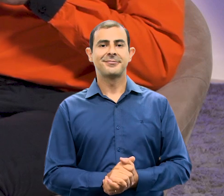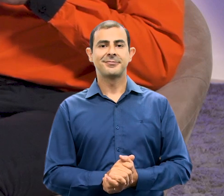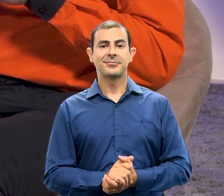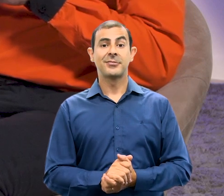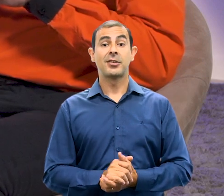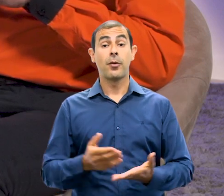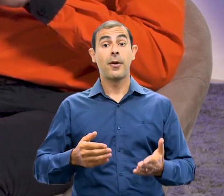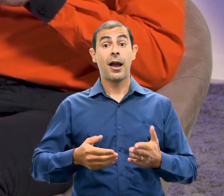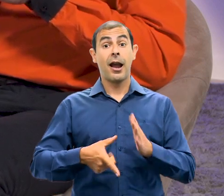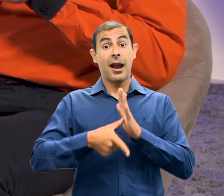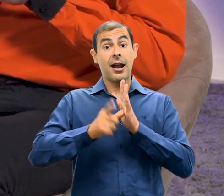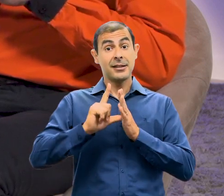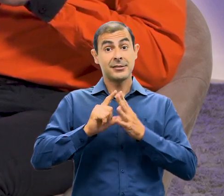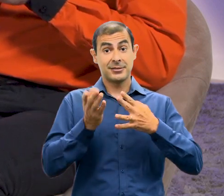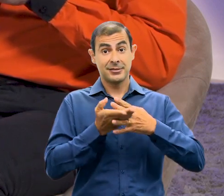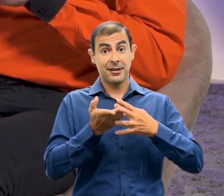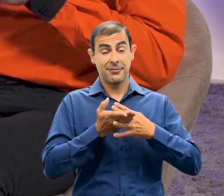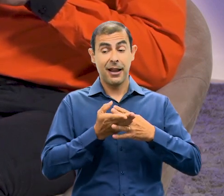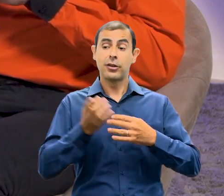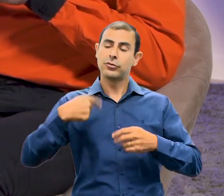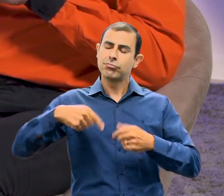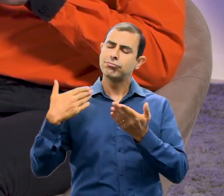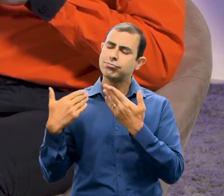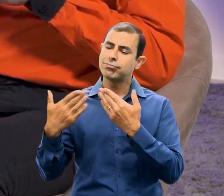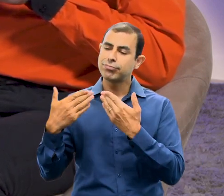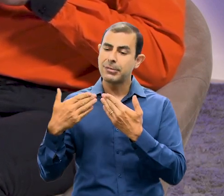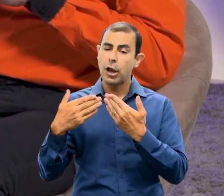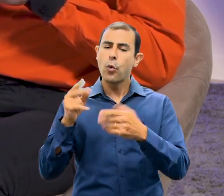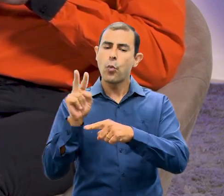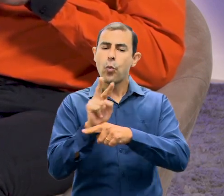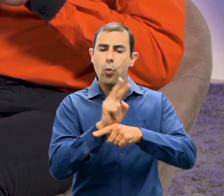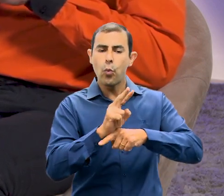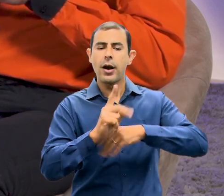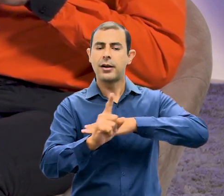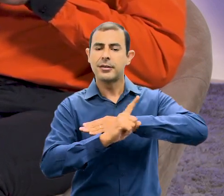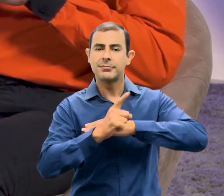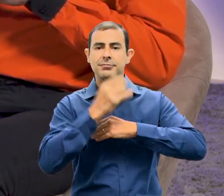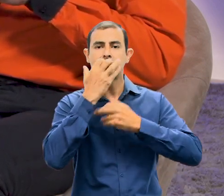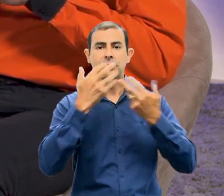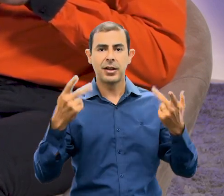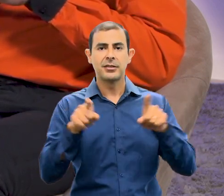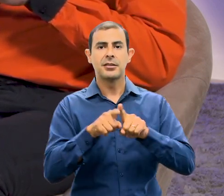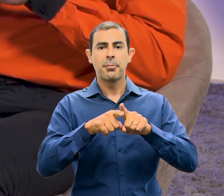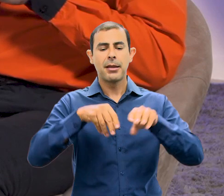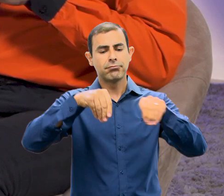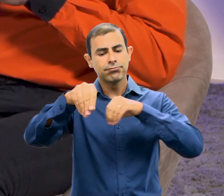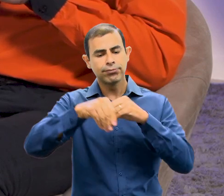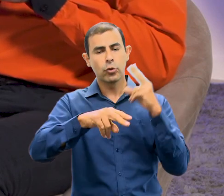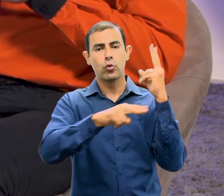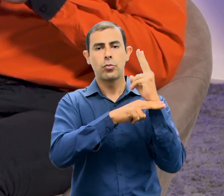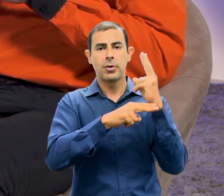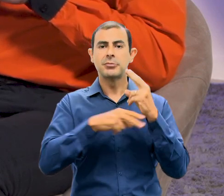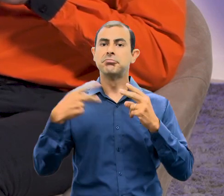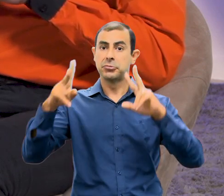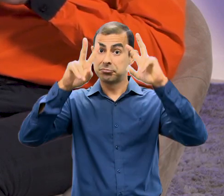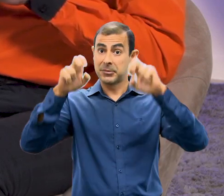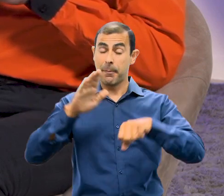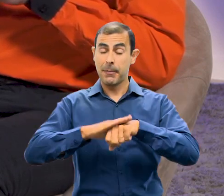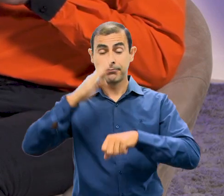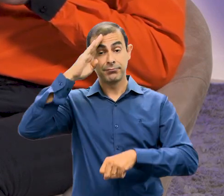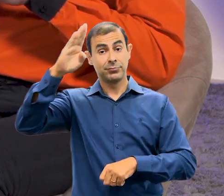bloco do programa a gente falou sobre o bem-estar animal e sobre a mobilidade urbana, que é uma pauta que o senhor tem defendido bastante na Câmara